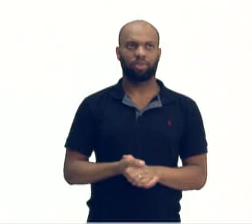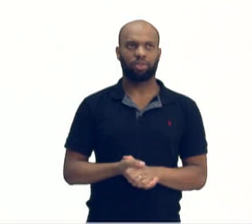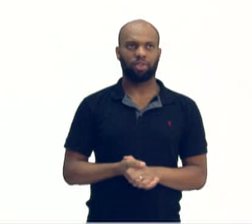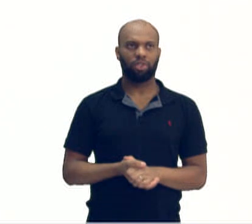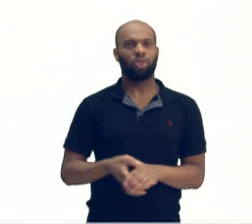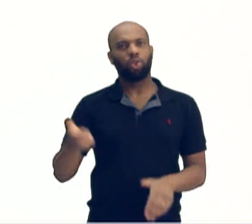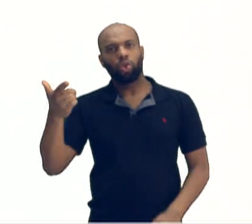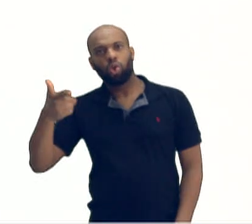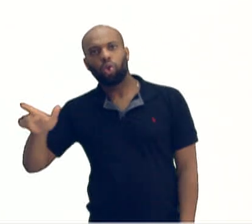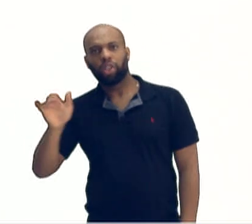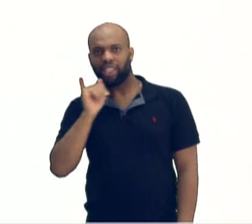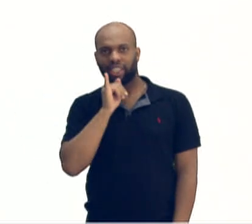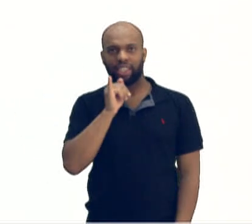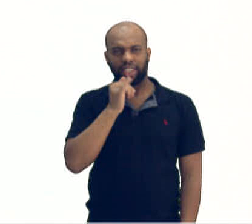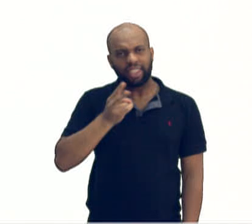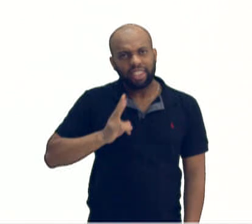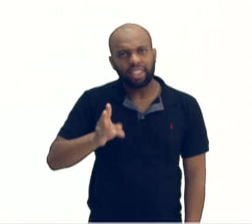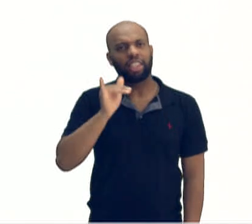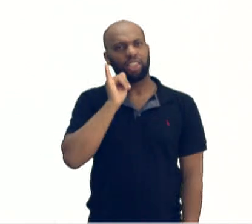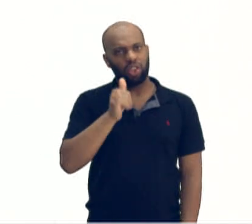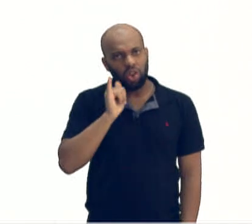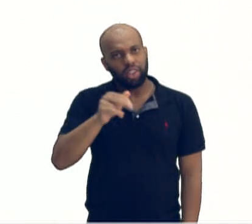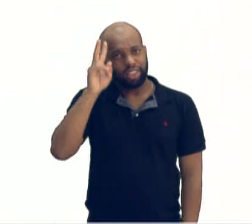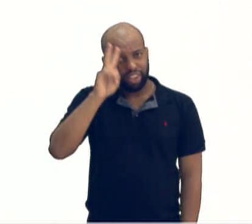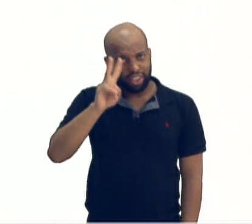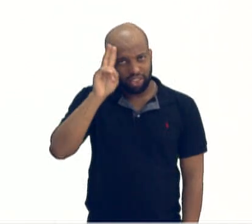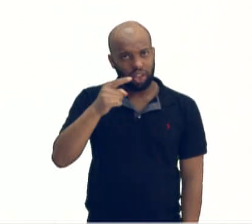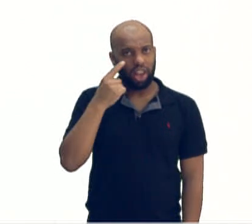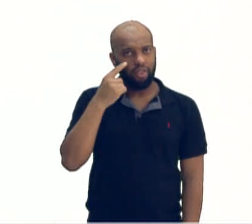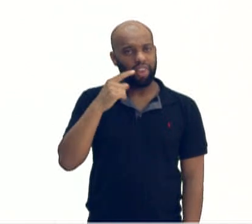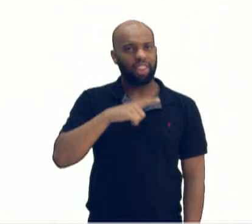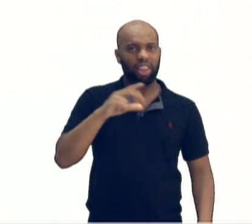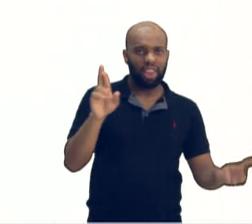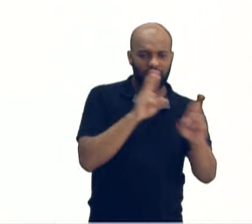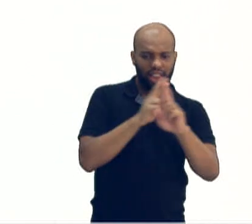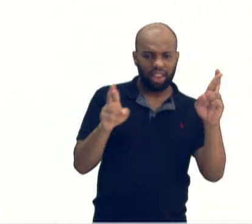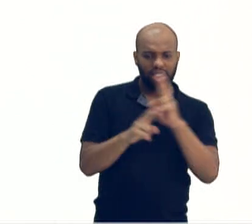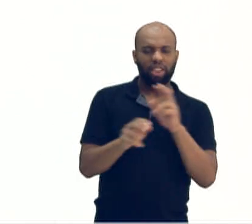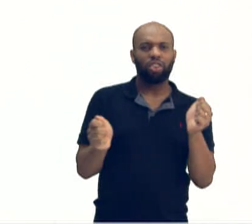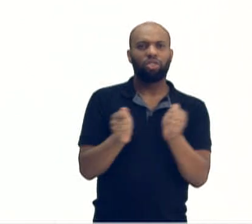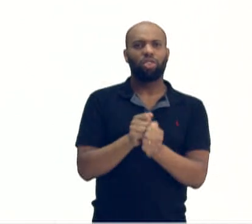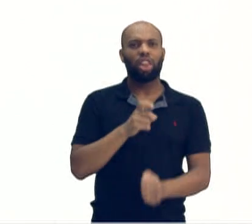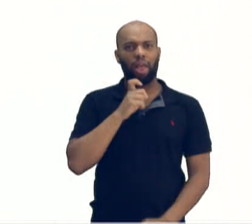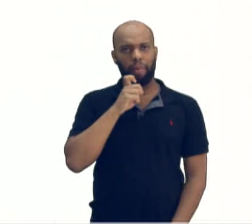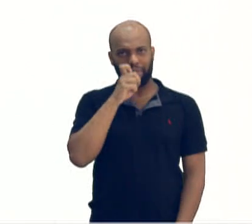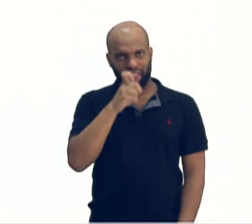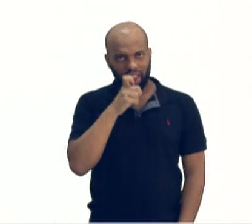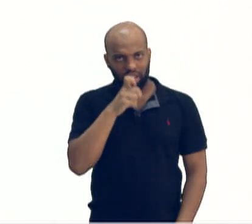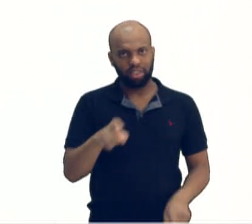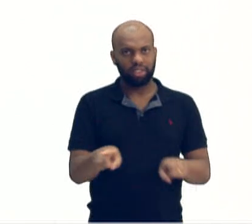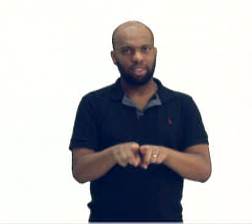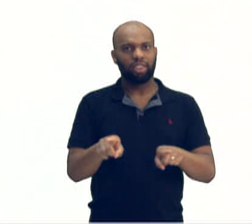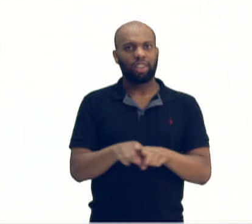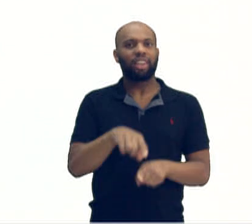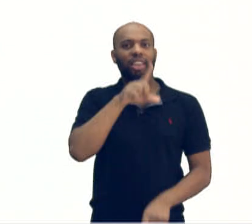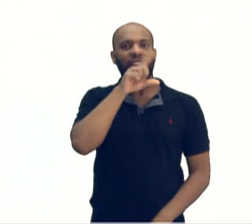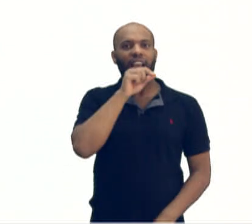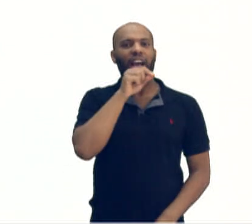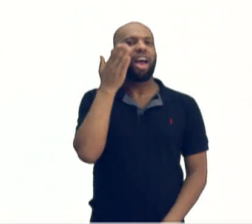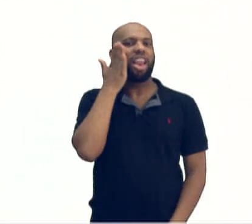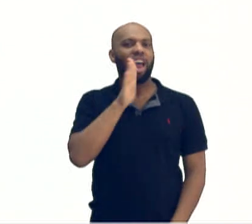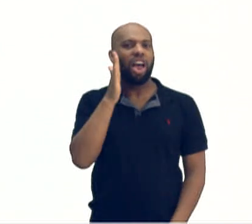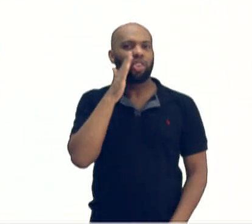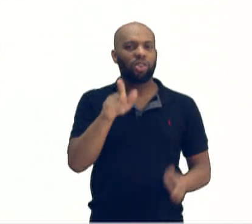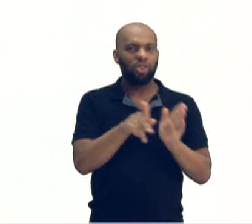Mais um exemplo, né? Sempre contando a história, vocês vão ver que tem a relação com o pinhão, a gralha azul, que é o nosso